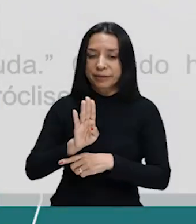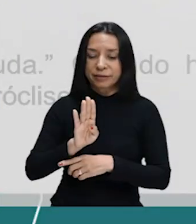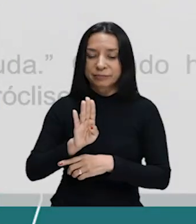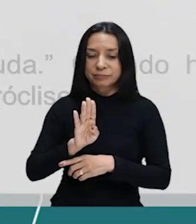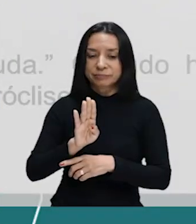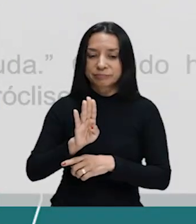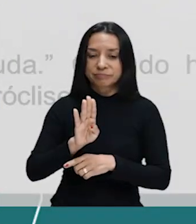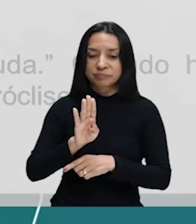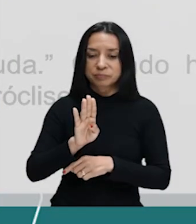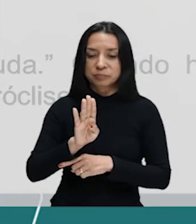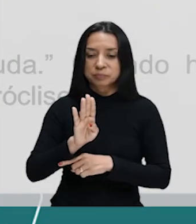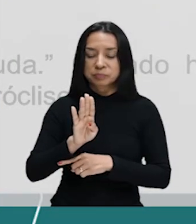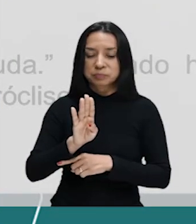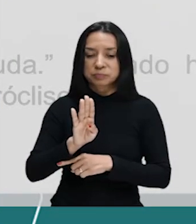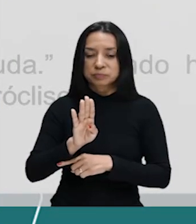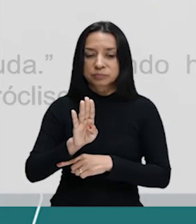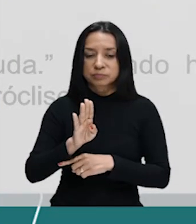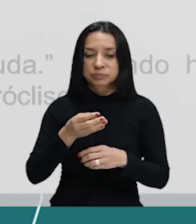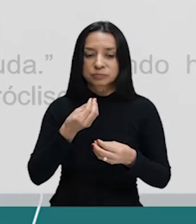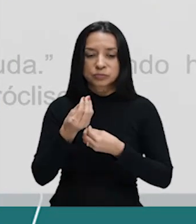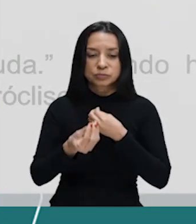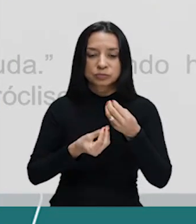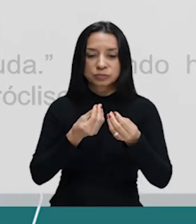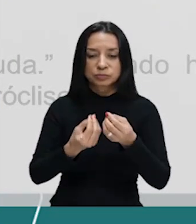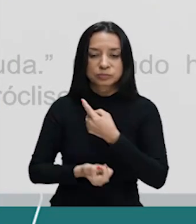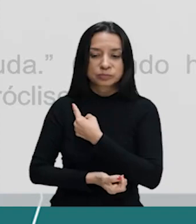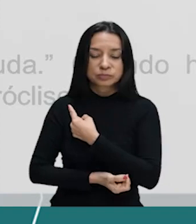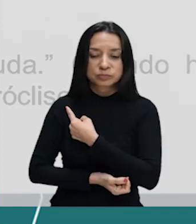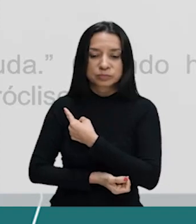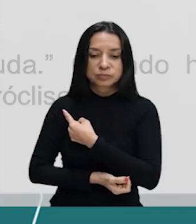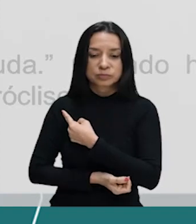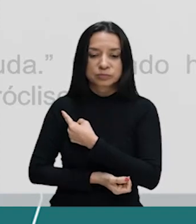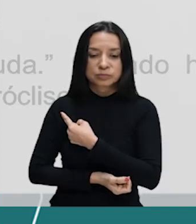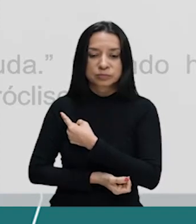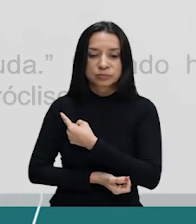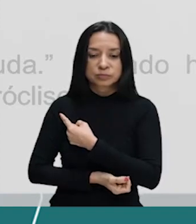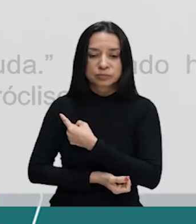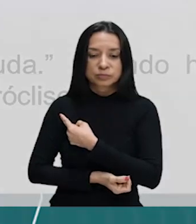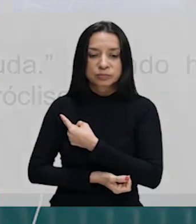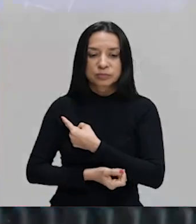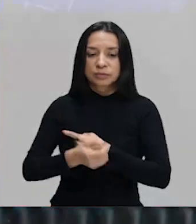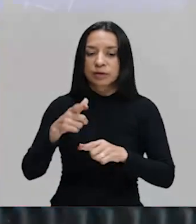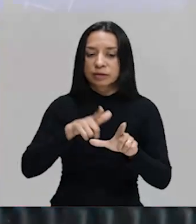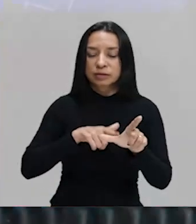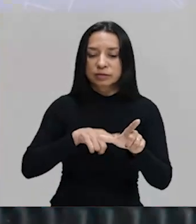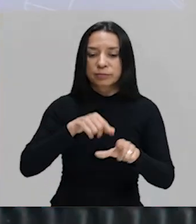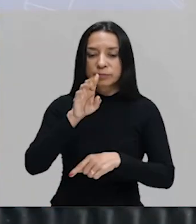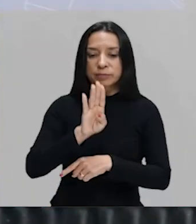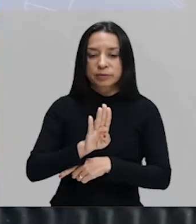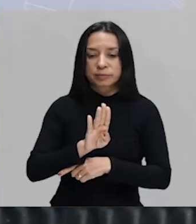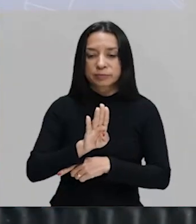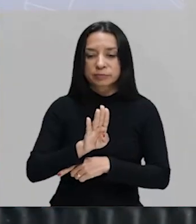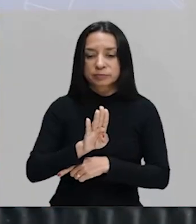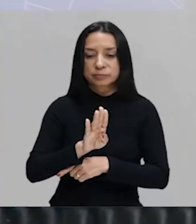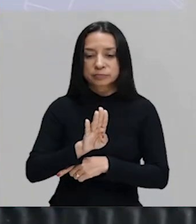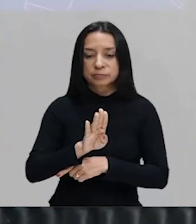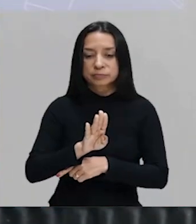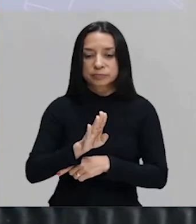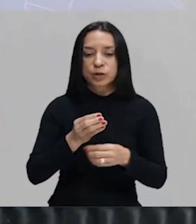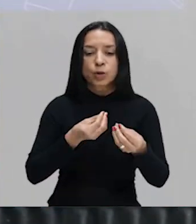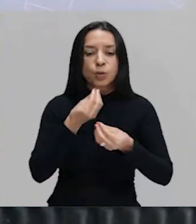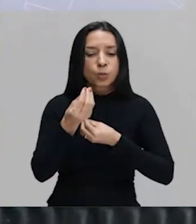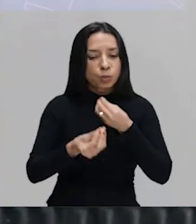em dificuldade, pediu ajuda. Como é que tá lá? Quando sentiu-se em dificuldade. Aqui, ó. Letra B. Quando sentiu-se em dificuldade, pediu ajuda. Como